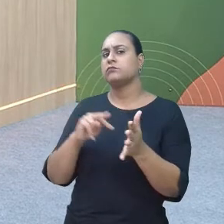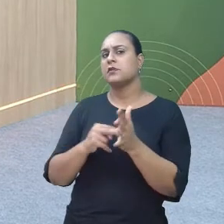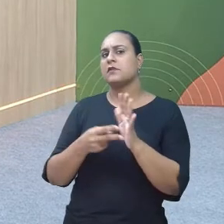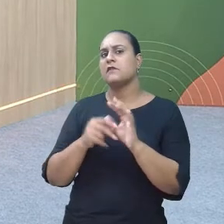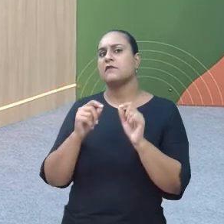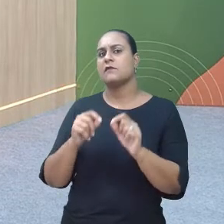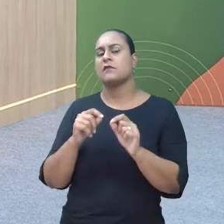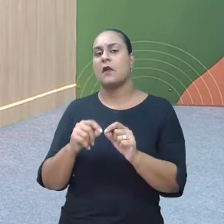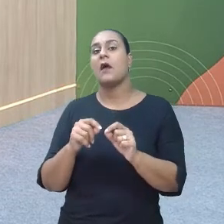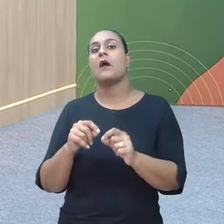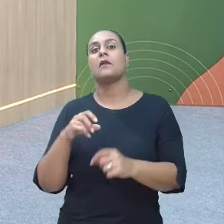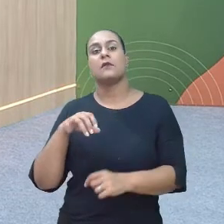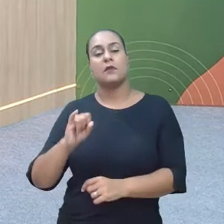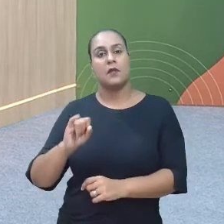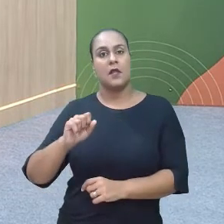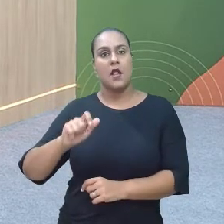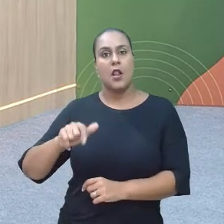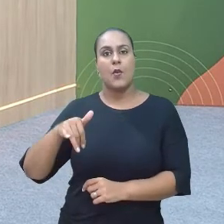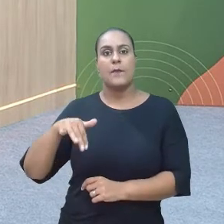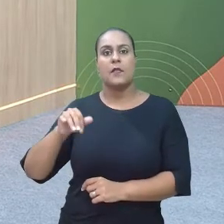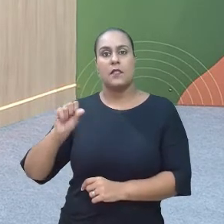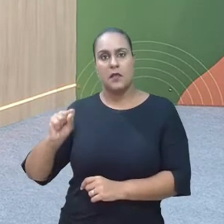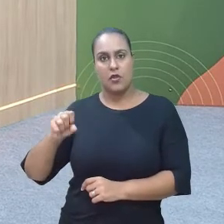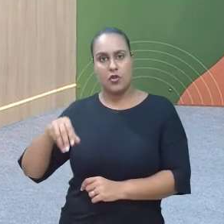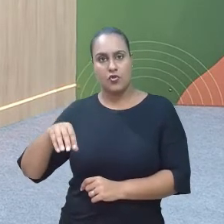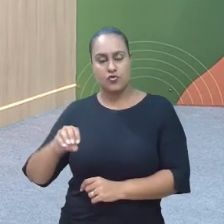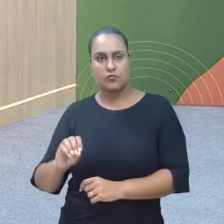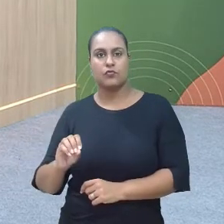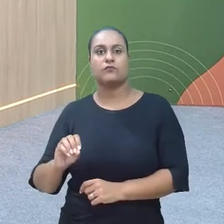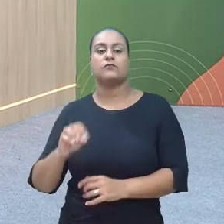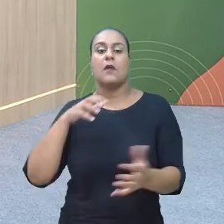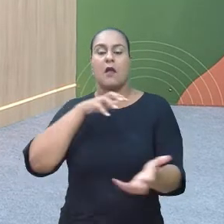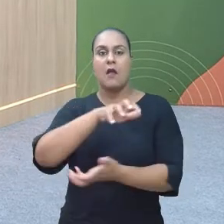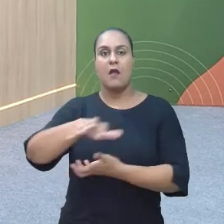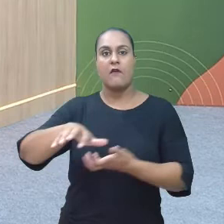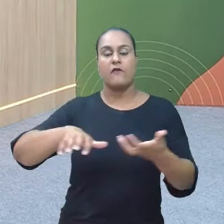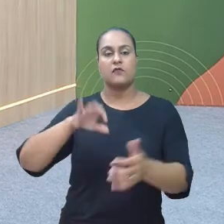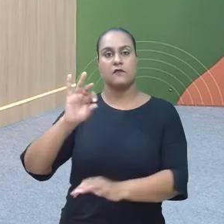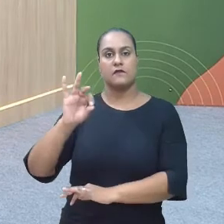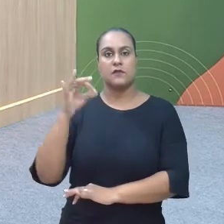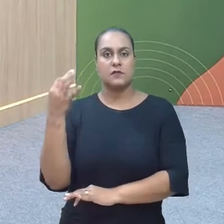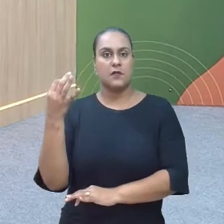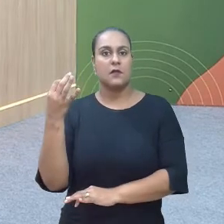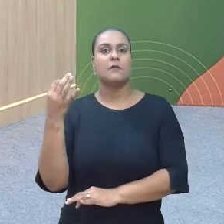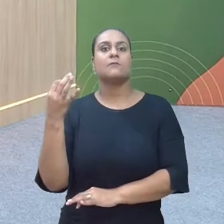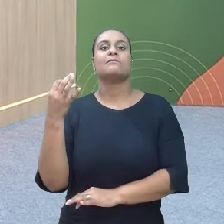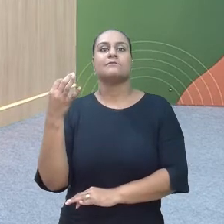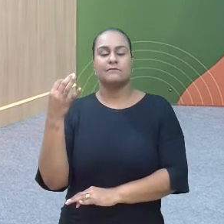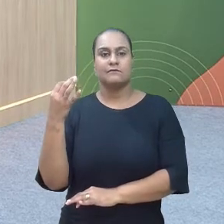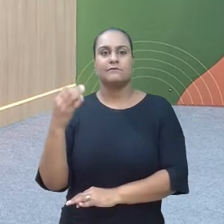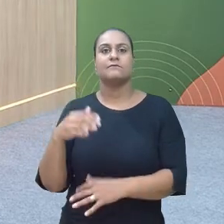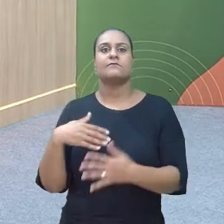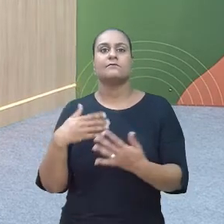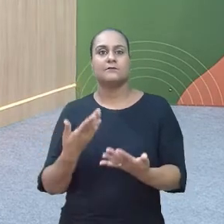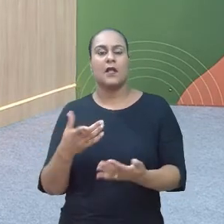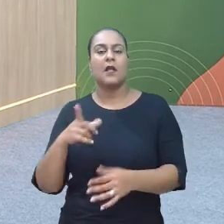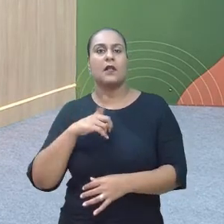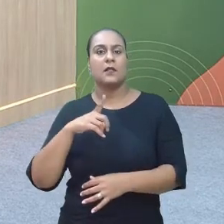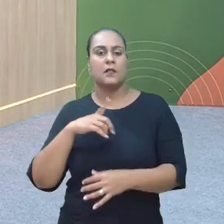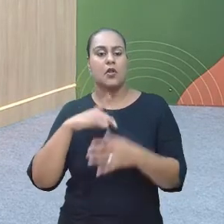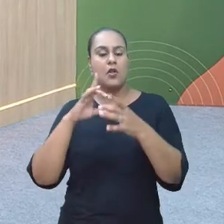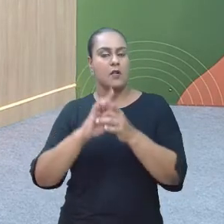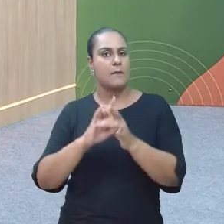próprio iluminismo, a Revolução Francesa, tá? São temas que vocês estudaram. Que trata do liberalismo, que